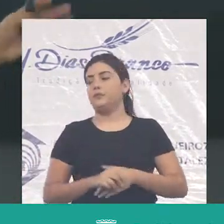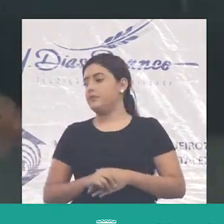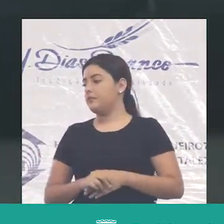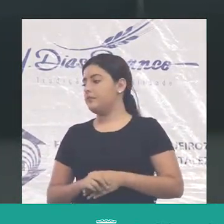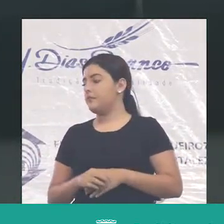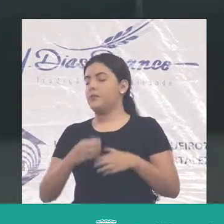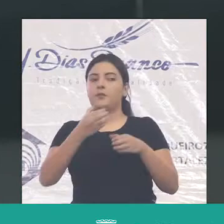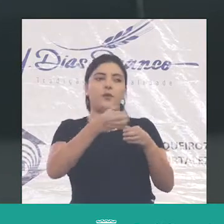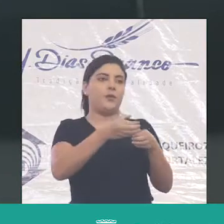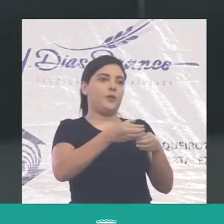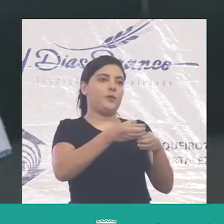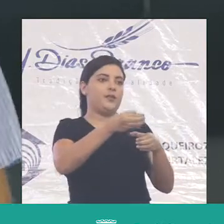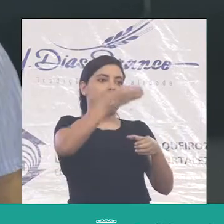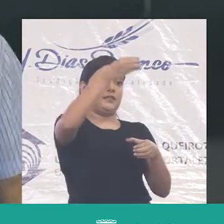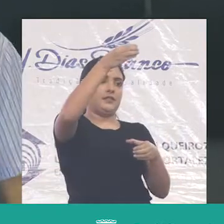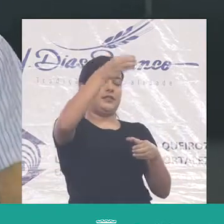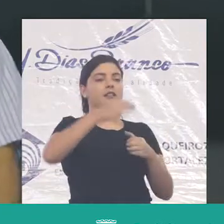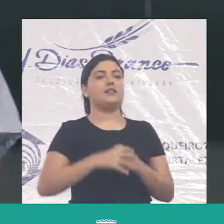Cilindro.